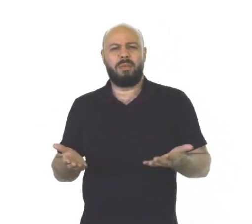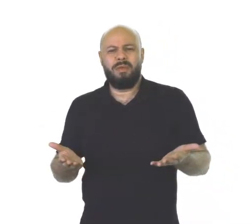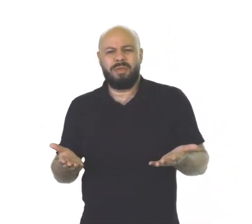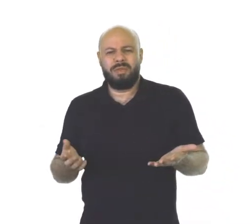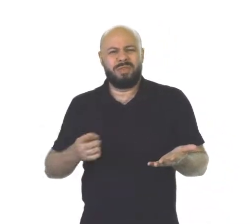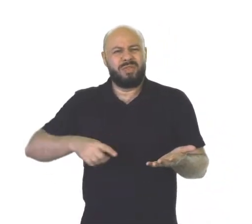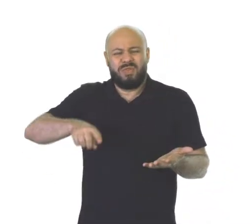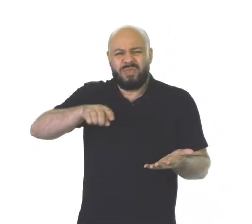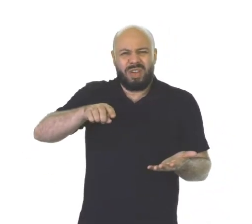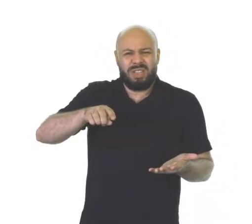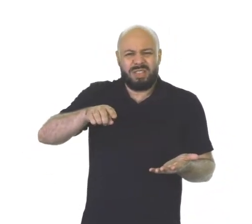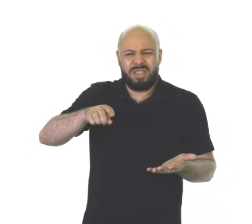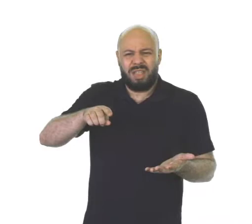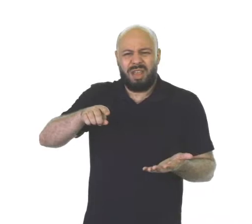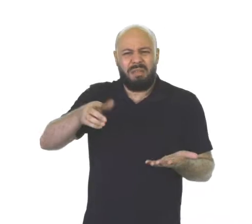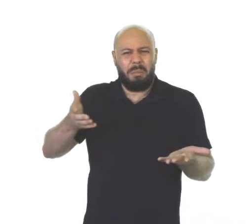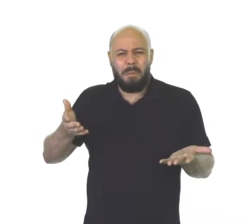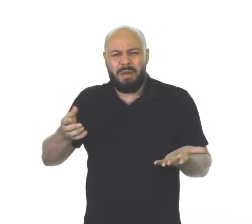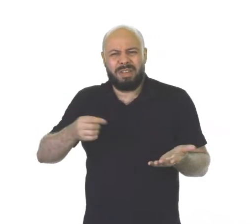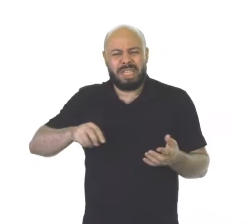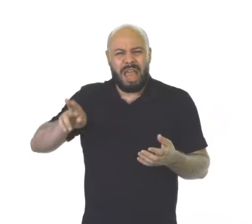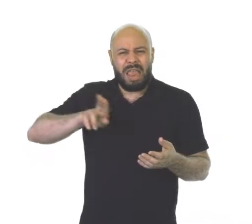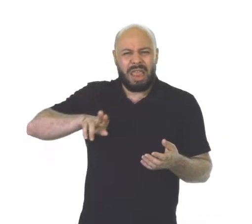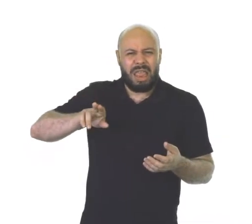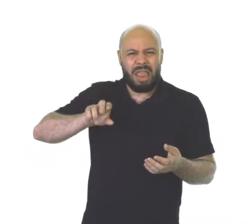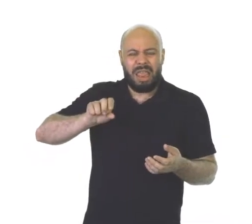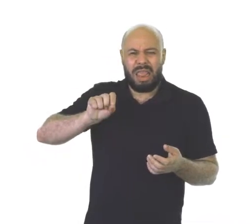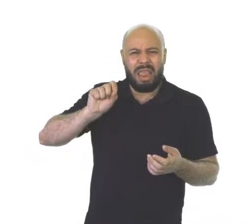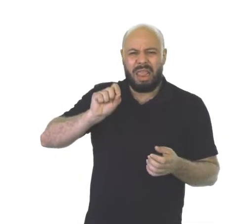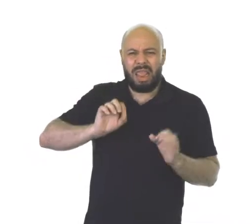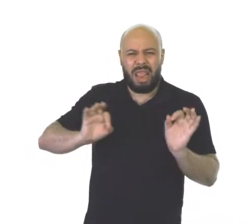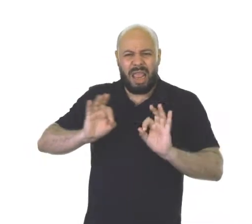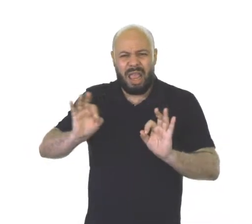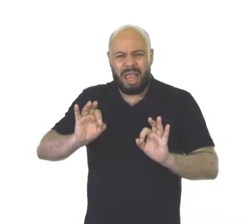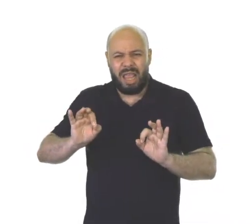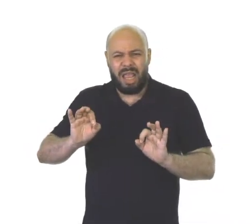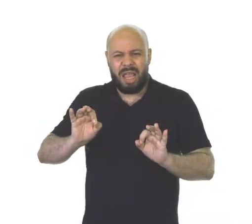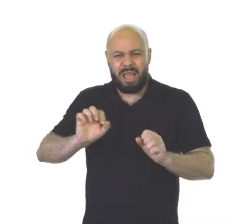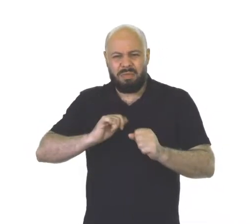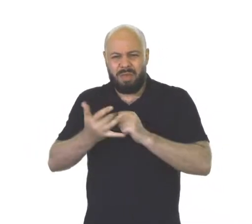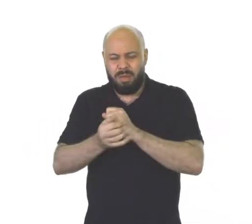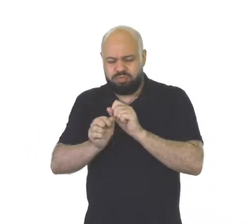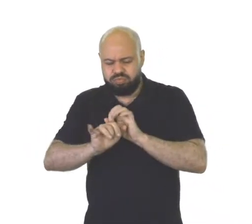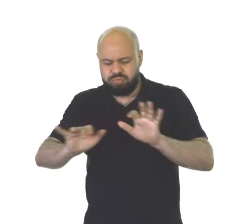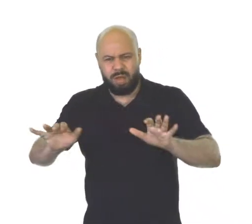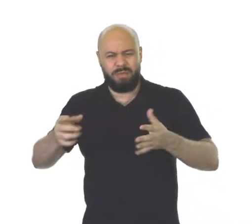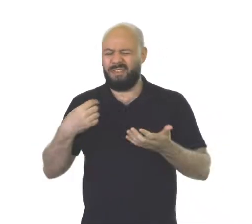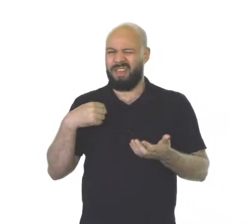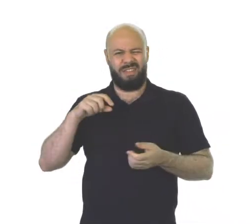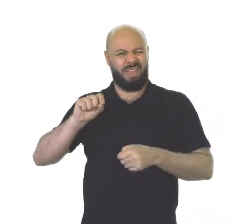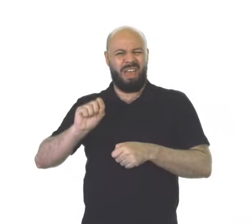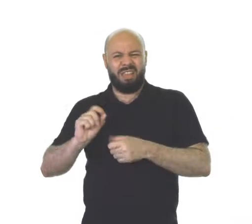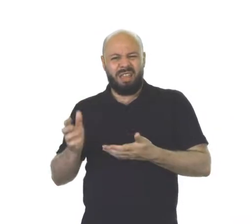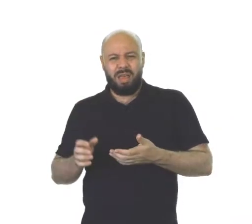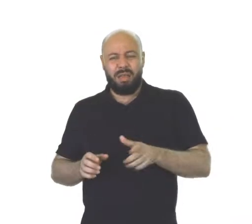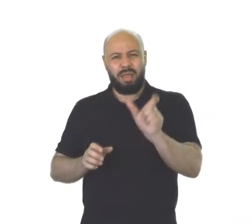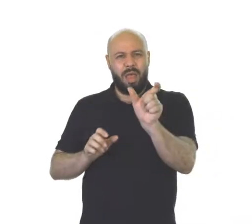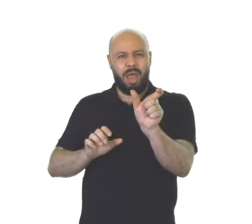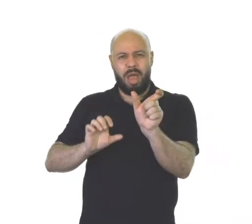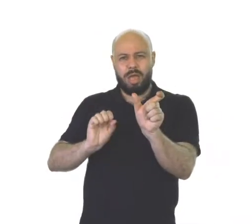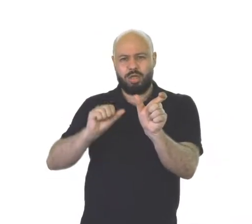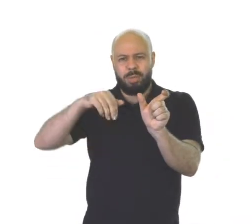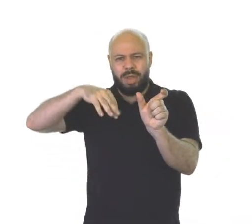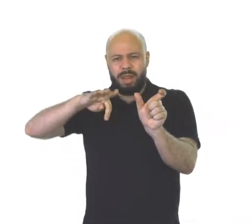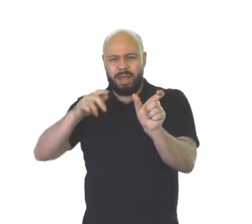something to fight the coronavirus? Pessoal, veja que something está escrito aí de vermelho, né? Destacado.